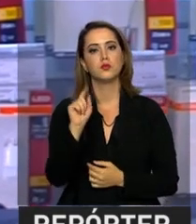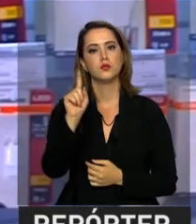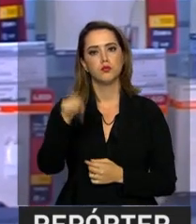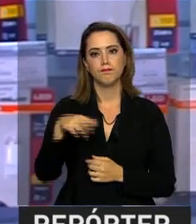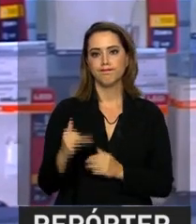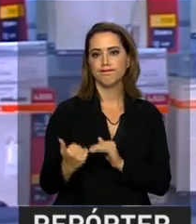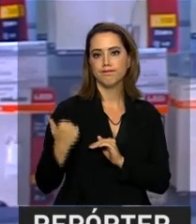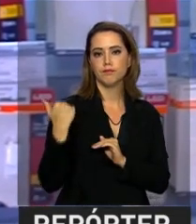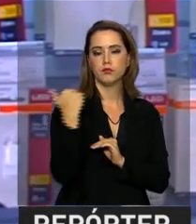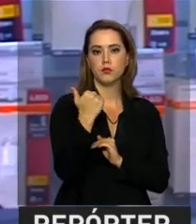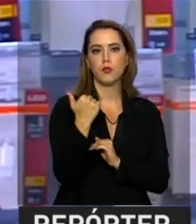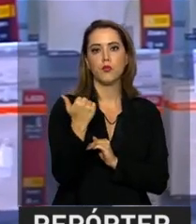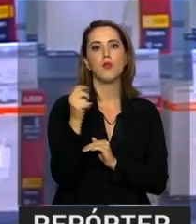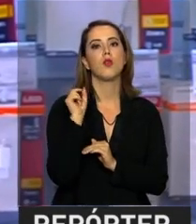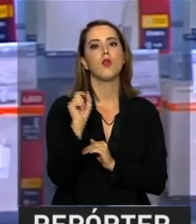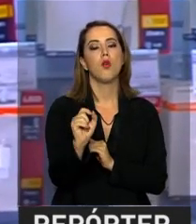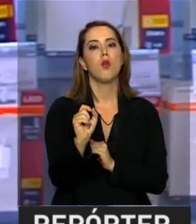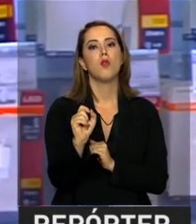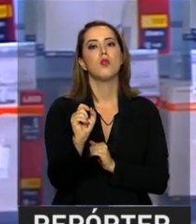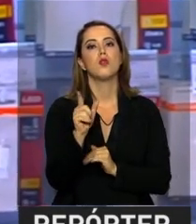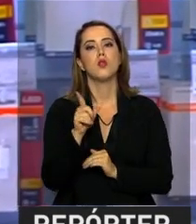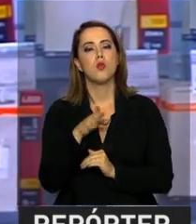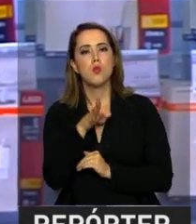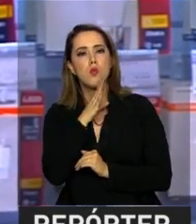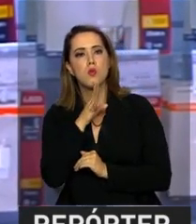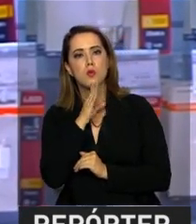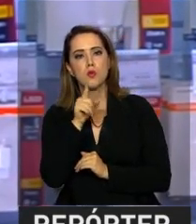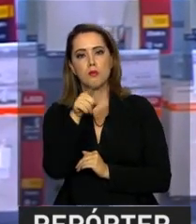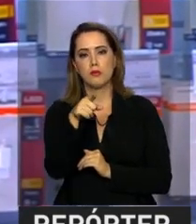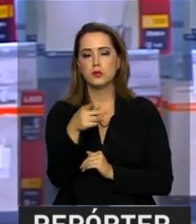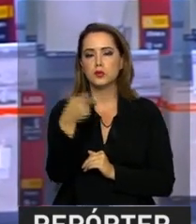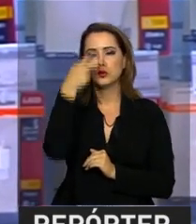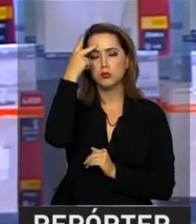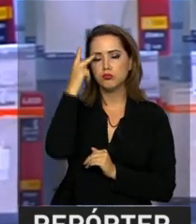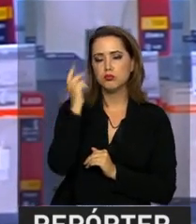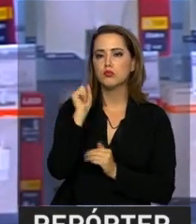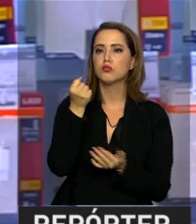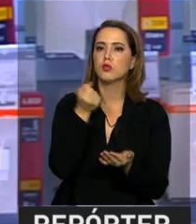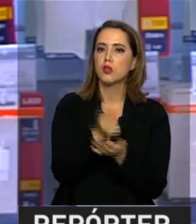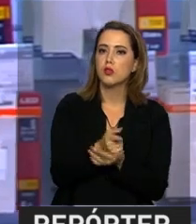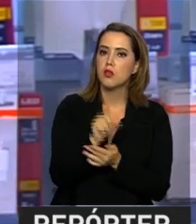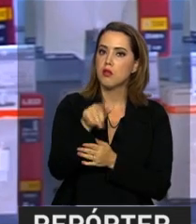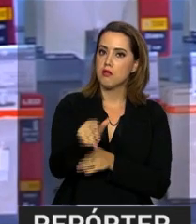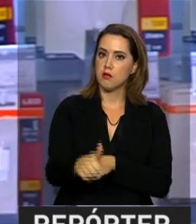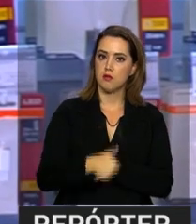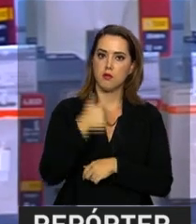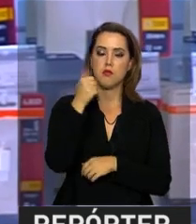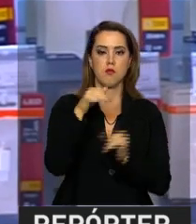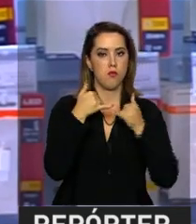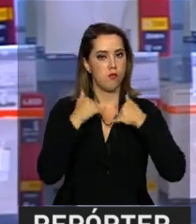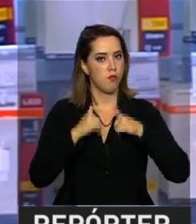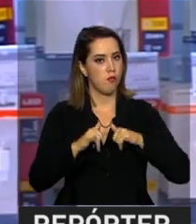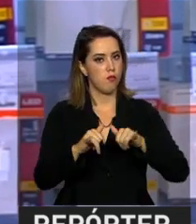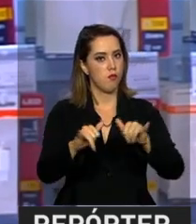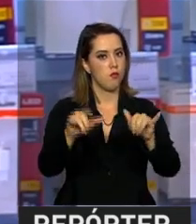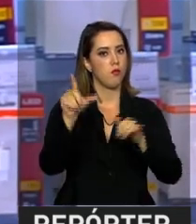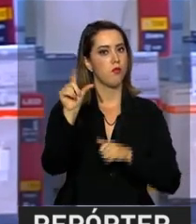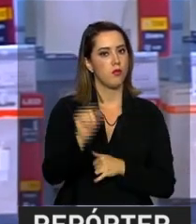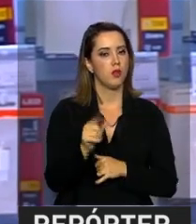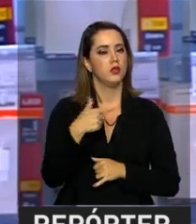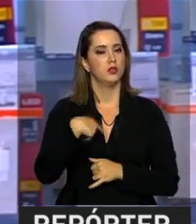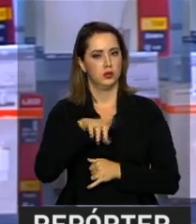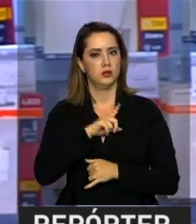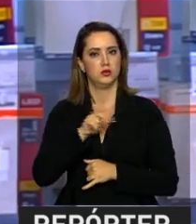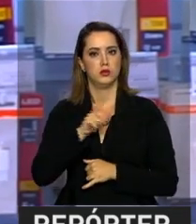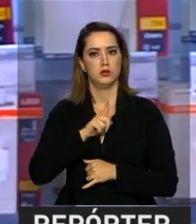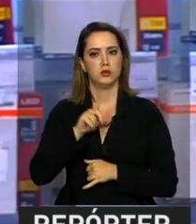pouco elevado porém o que que ocorre com o conhecimento do Consumidor e a eficiência energética desse produto nós temos hoje uma demanda muito